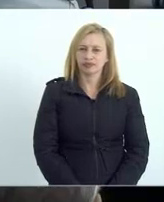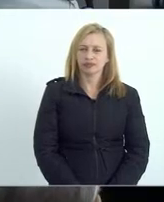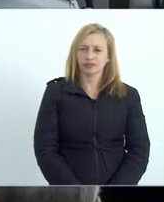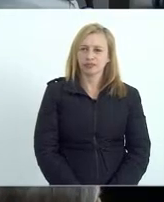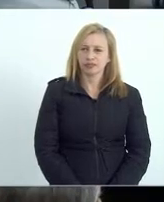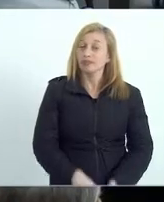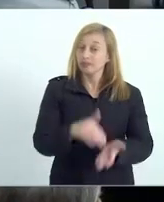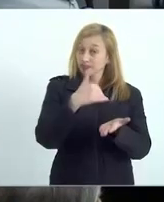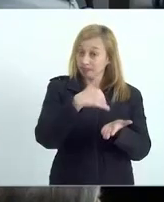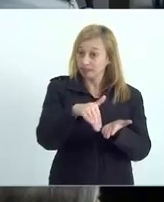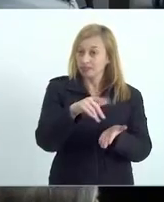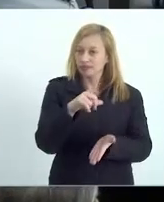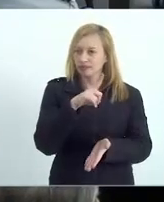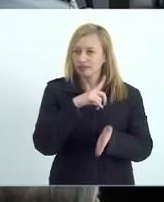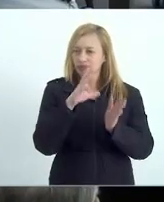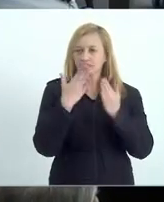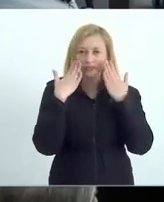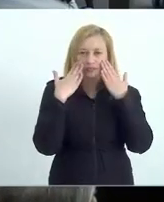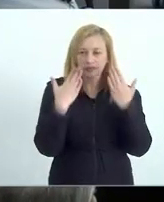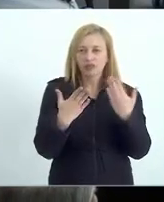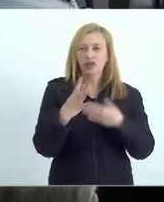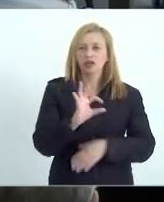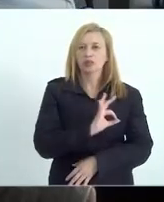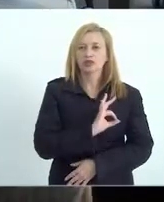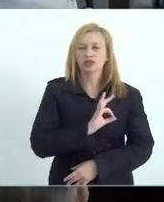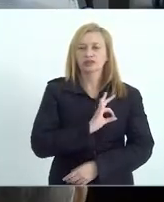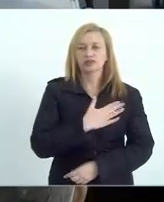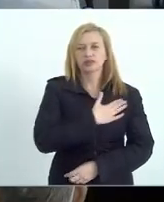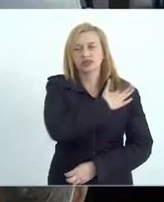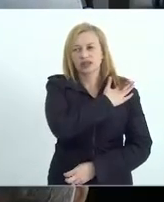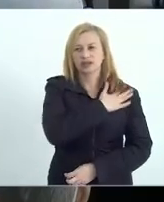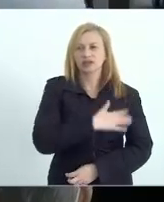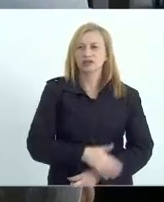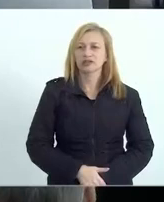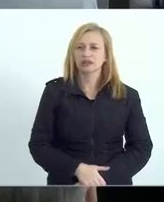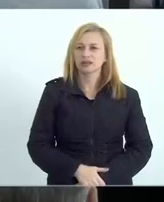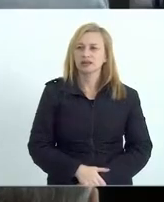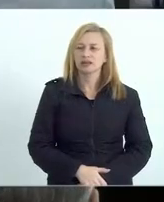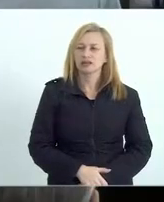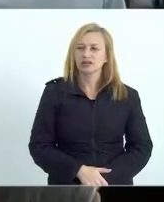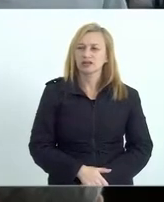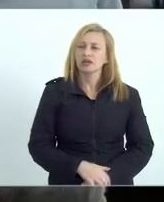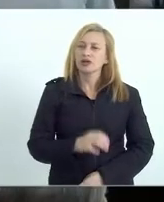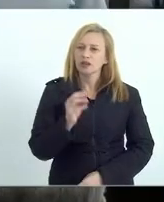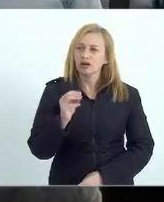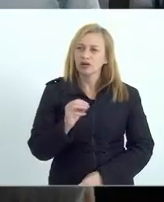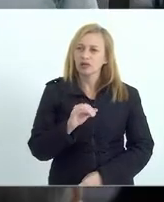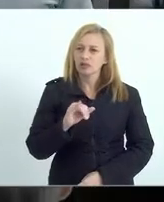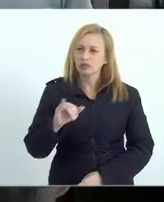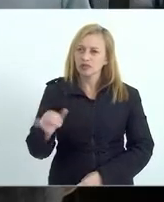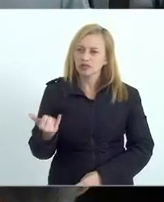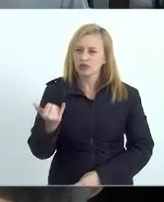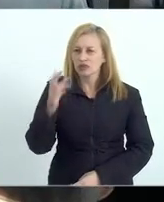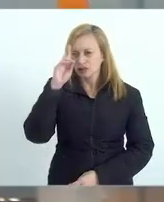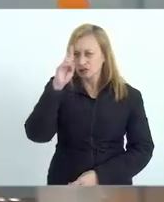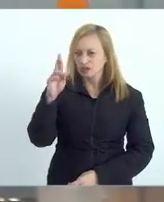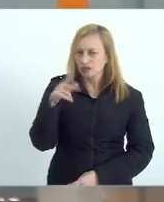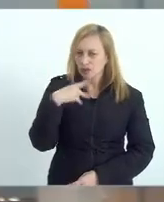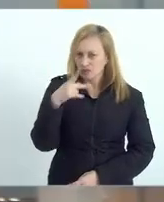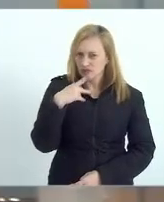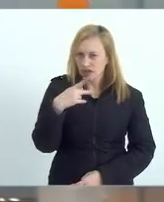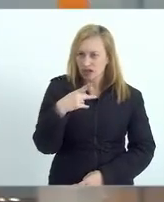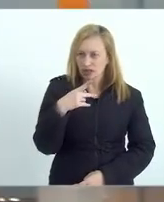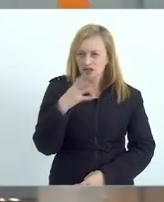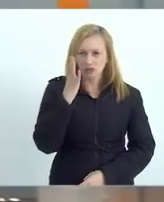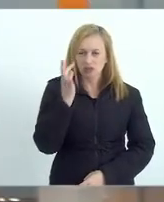secretário alma a uma apresentação da Polícia Militar mas aproveitar que o senhor tá com a palavra não